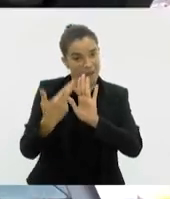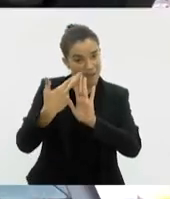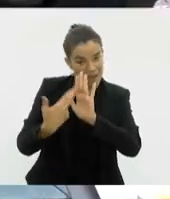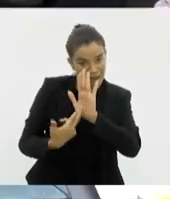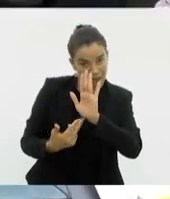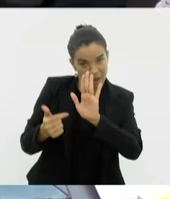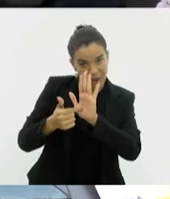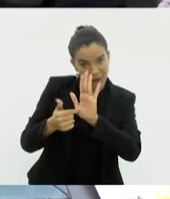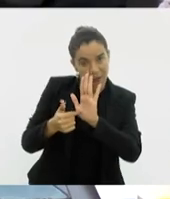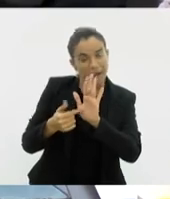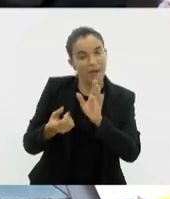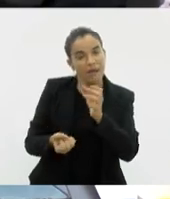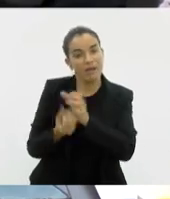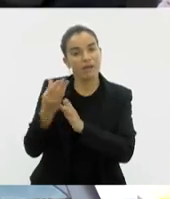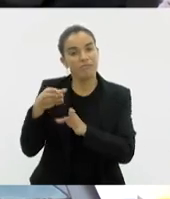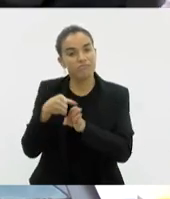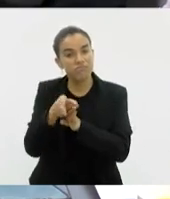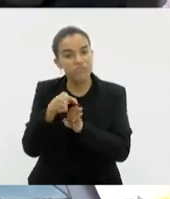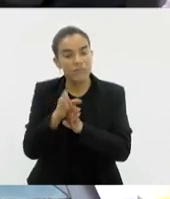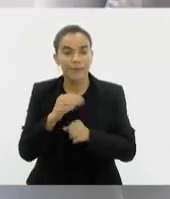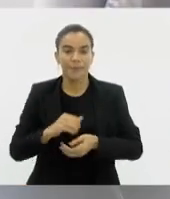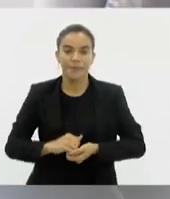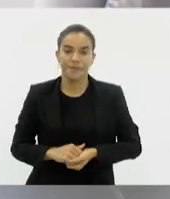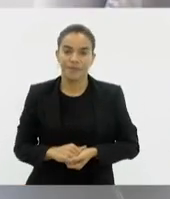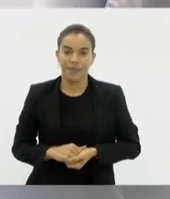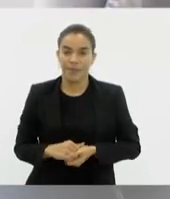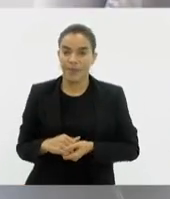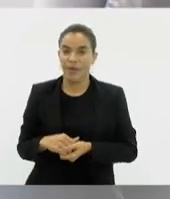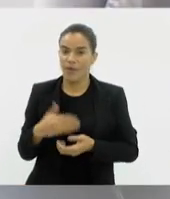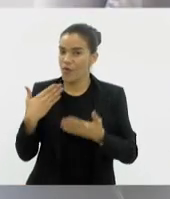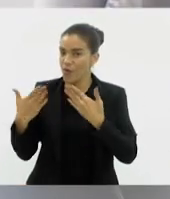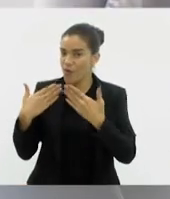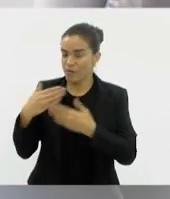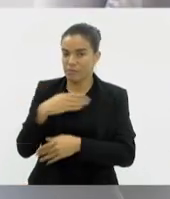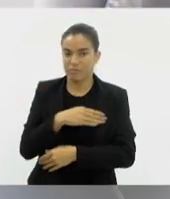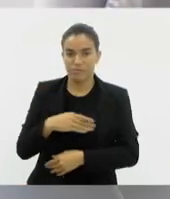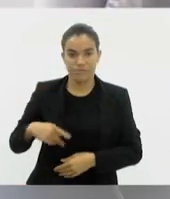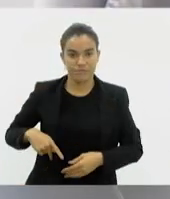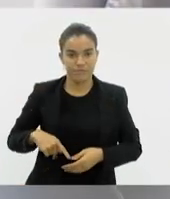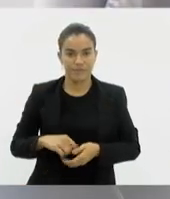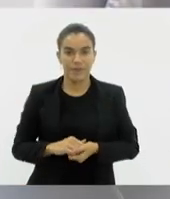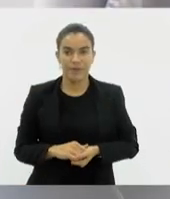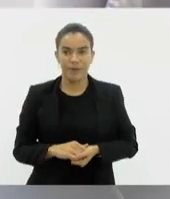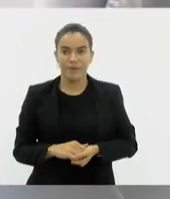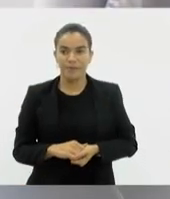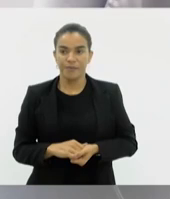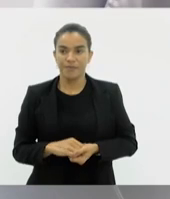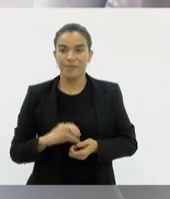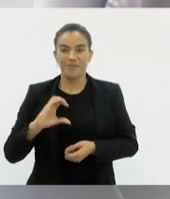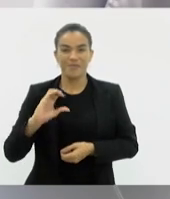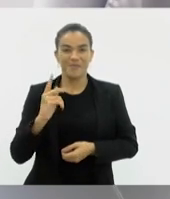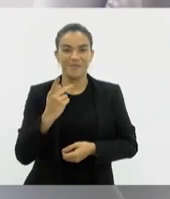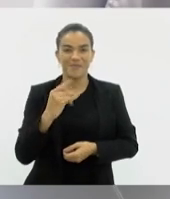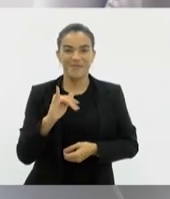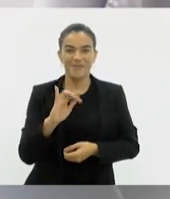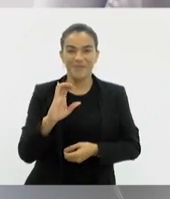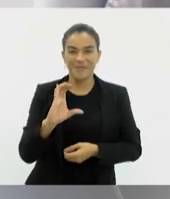é normativo. Boa lembrança. Vou diligenciar hoje com a presidência para incluir na pauta. Vamos atender o gordinho. Atender o Chico Machado, que deve estar